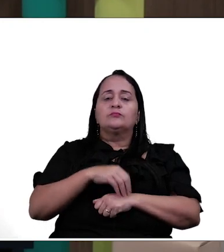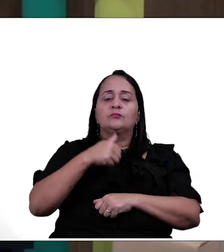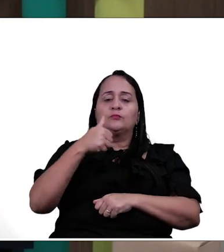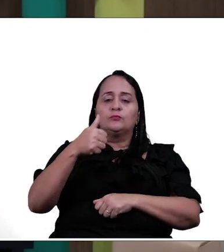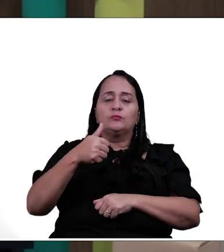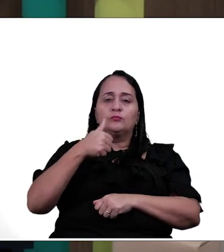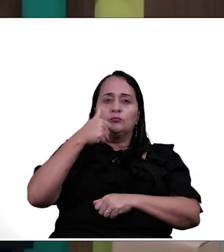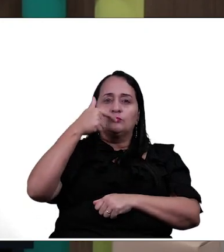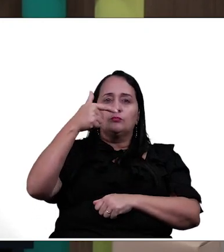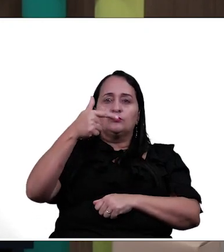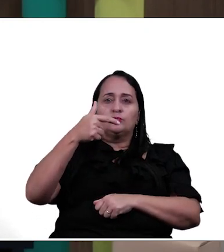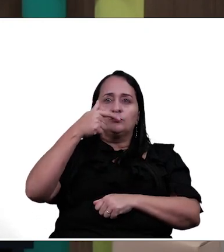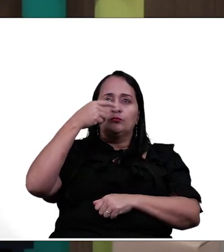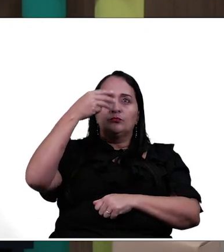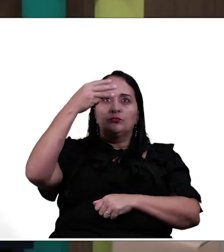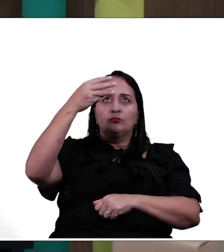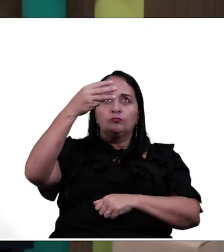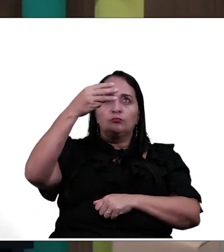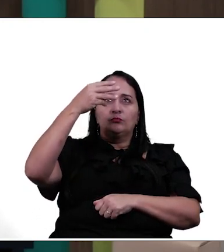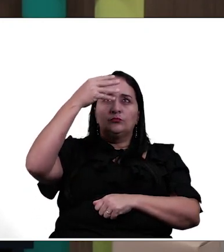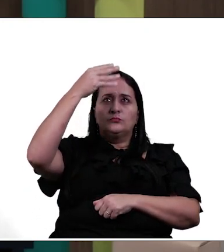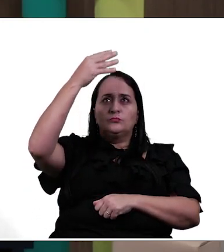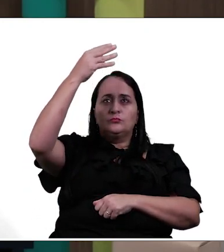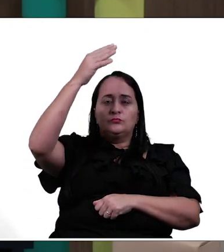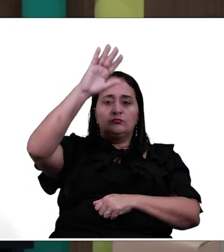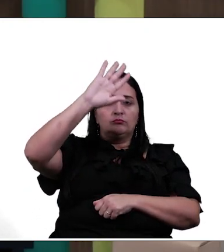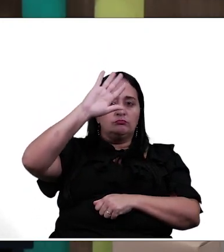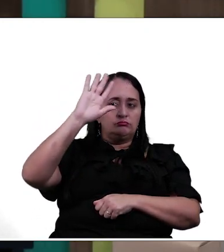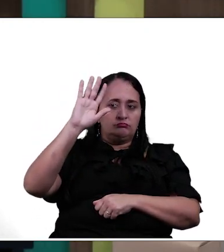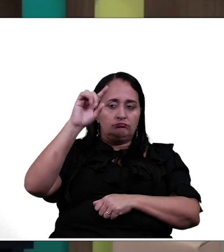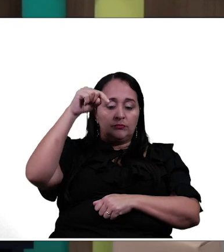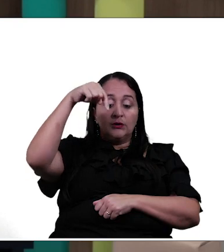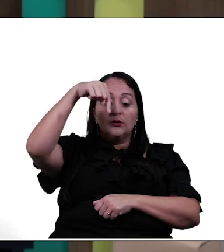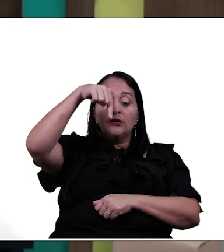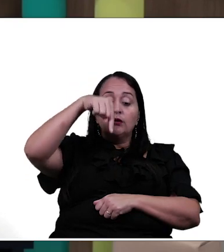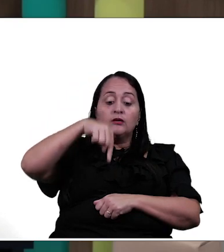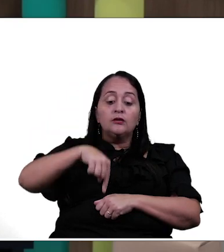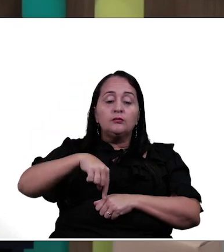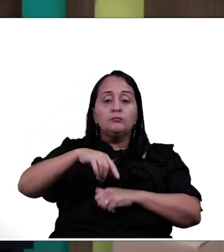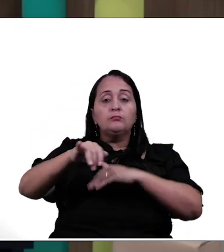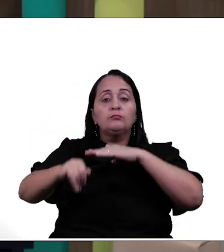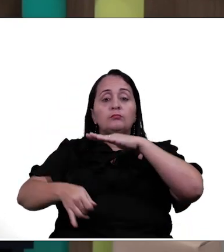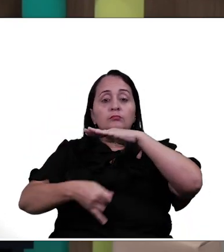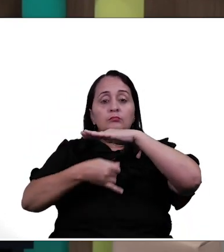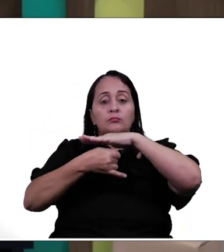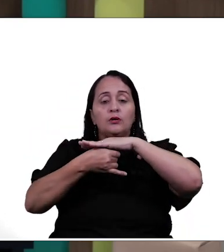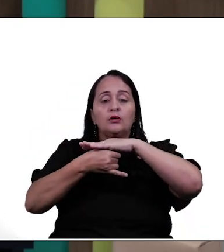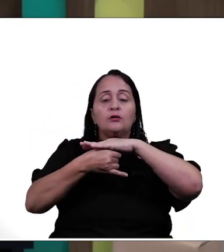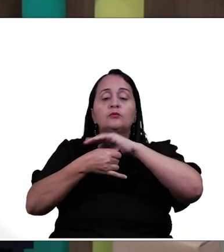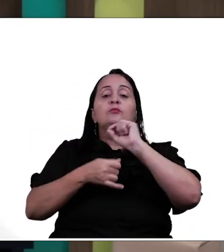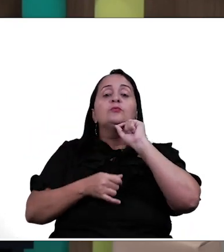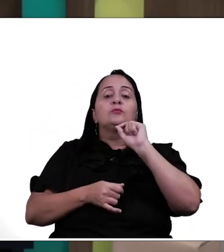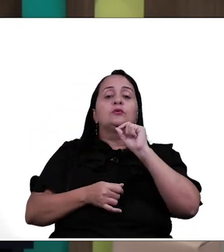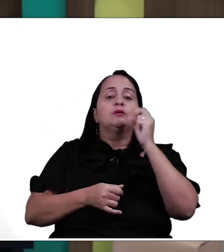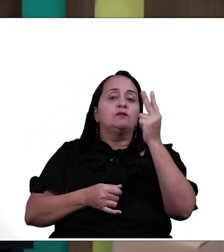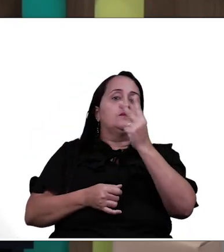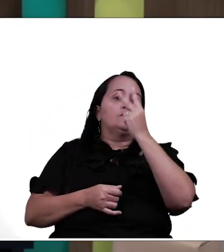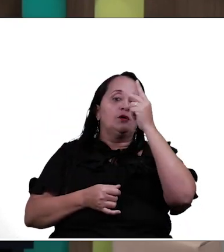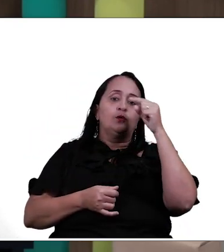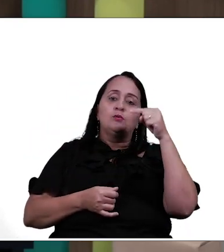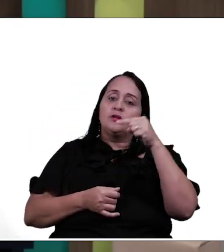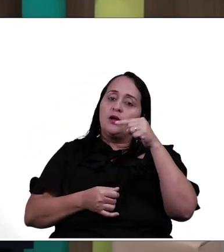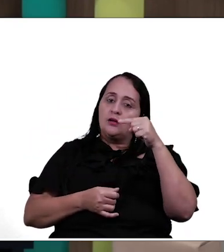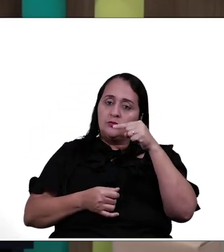eu tenho apenas o número 2 como período da minha dízima. Então, eu vou colocar